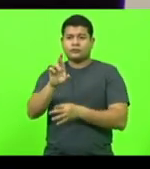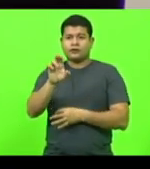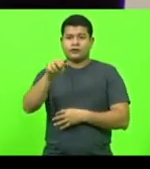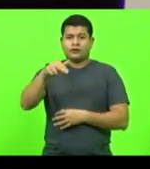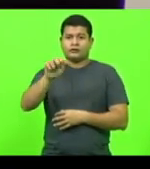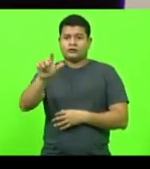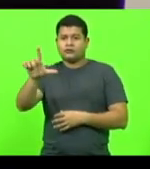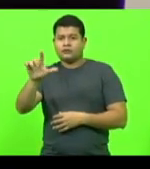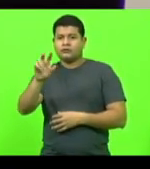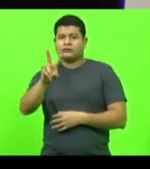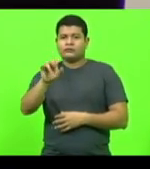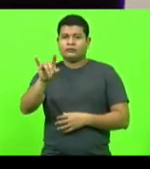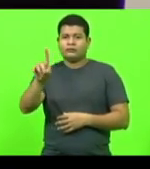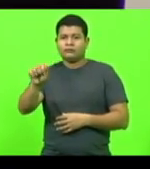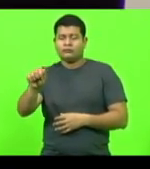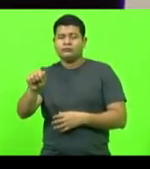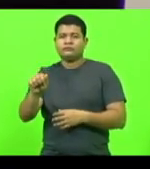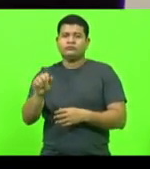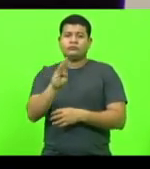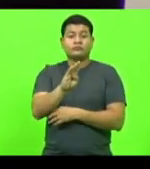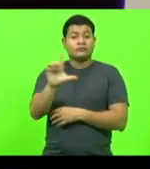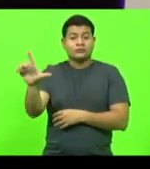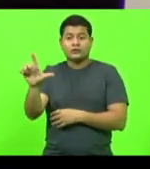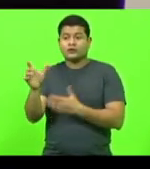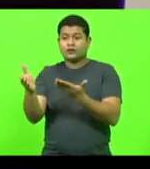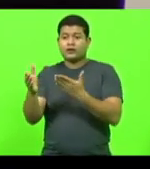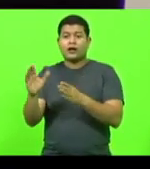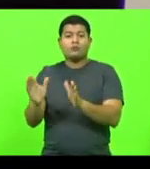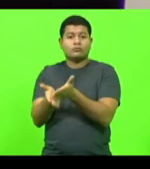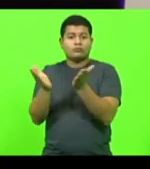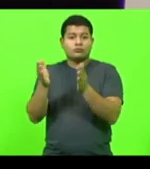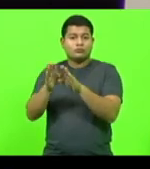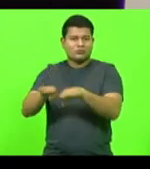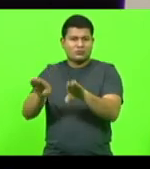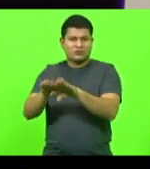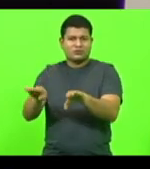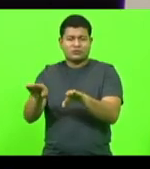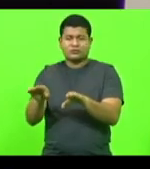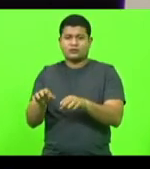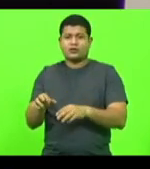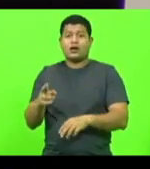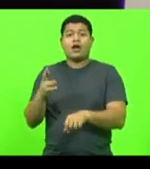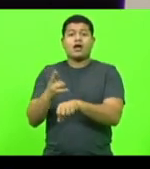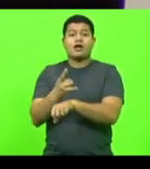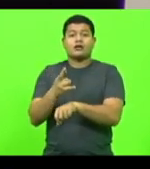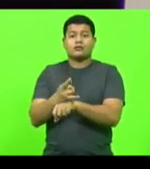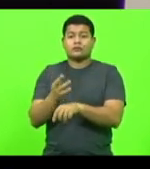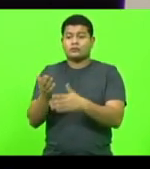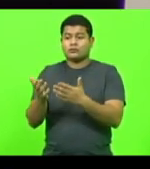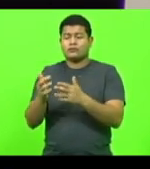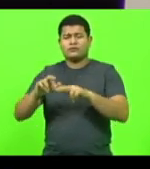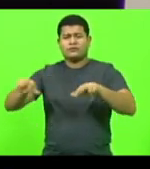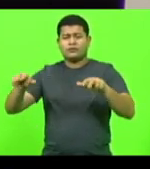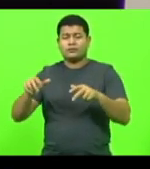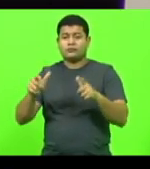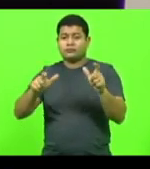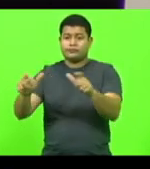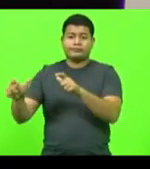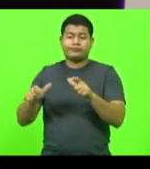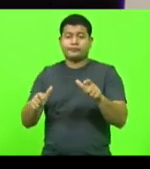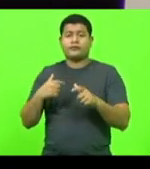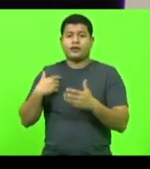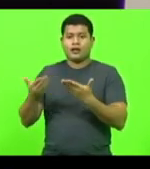em Brusque, em Rio do Sul, e sei que o tratamento com hemodiálise não é